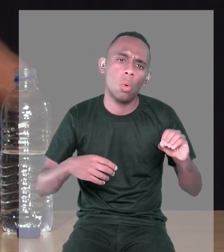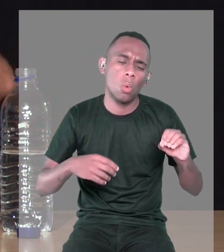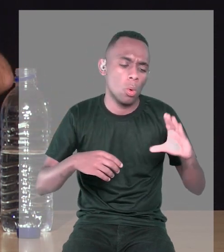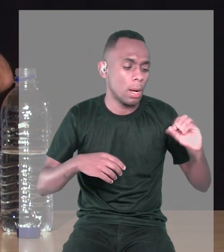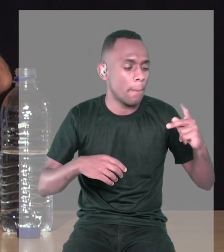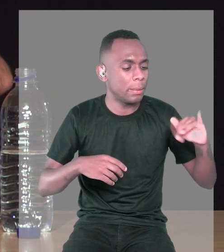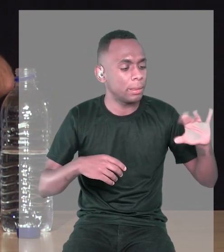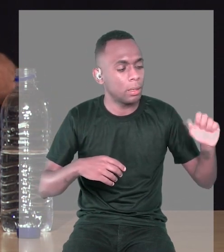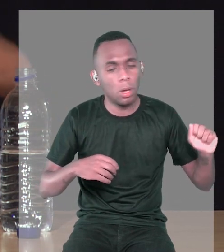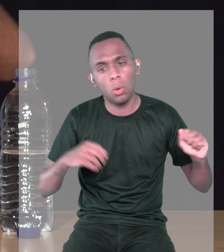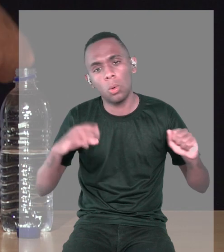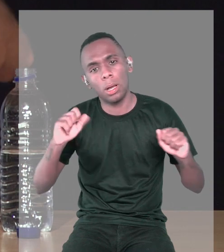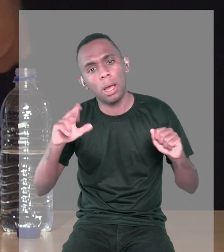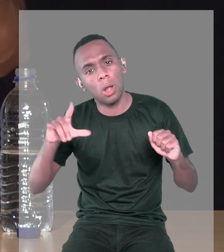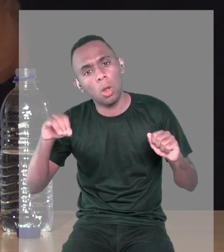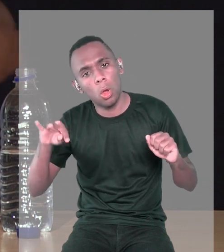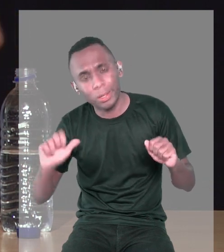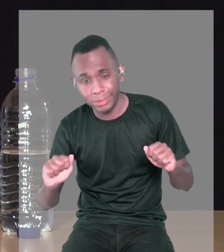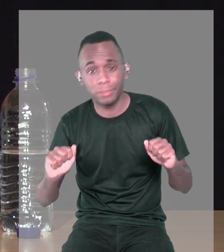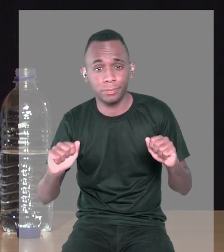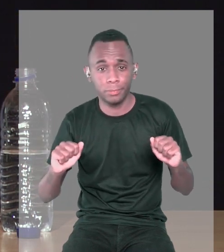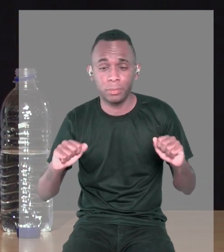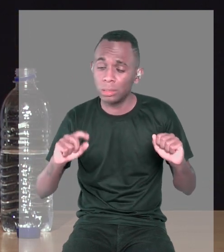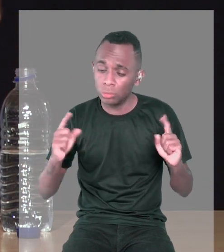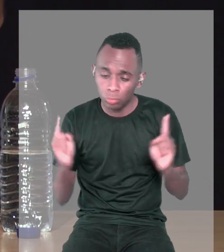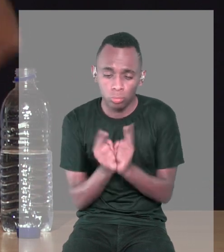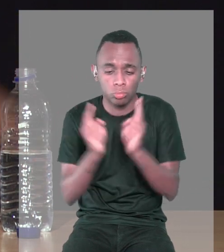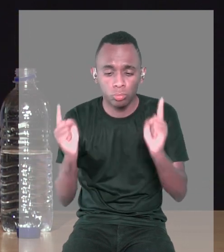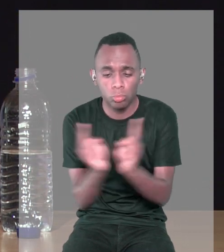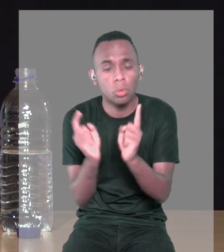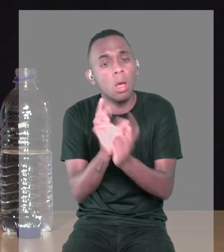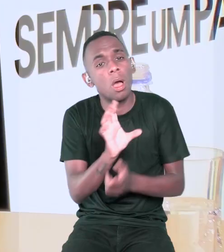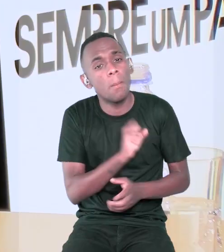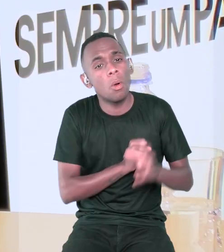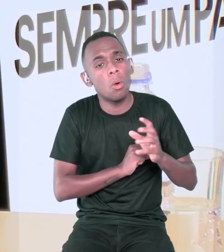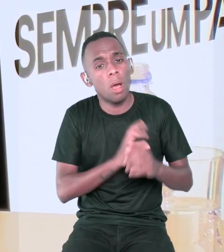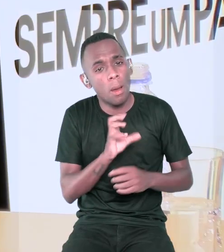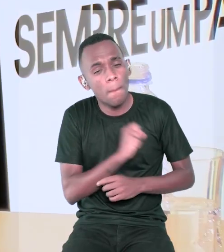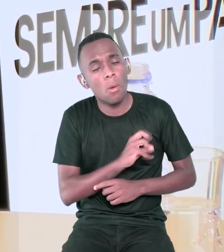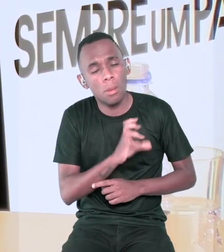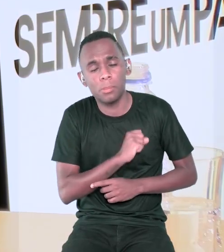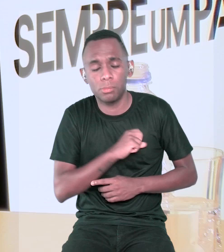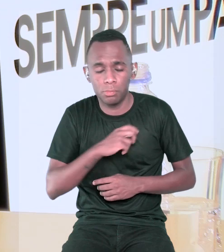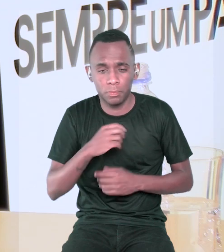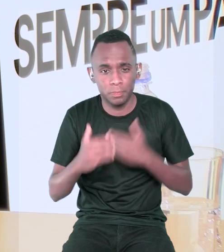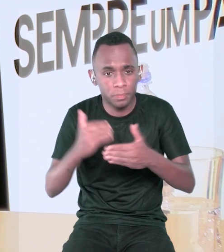Capitão e Carlota por outro, no romance de Goethe homônimo, As Afinidades Eletivas.